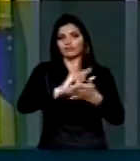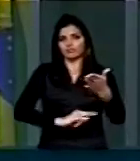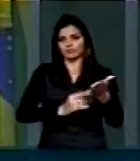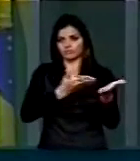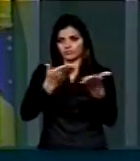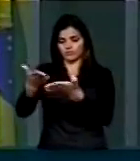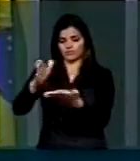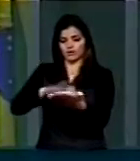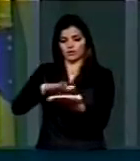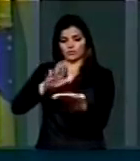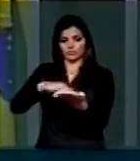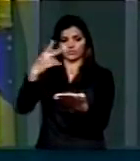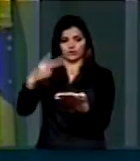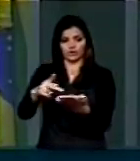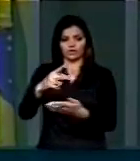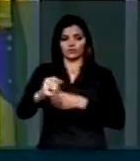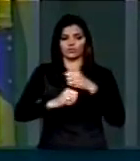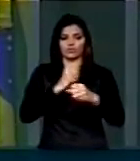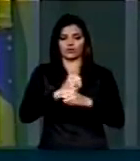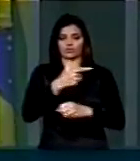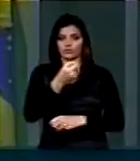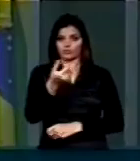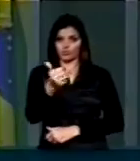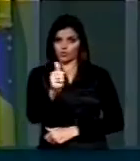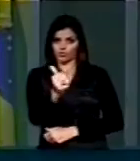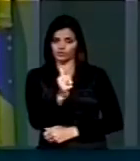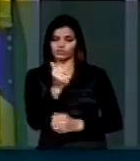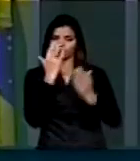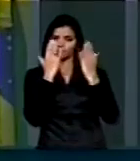suas mãos em 2011.